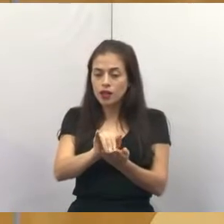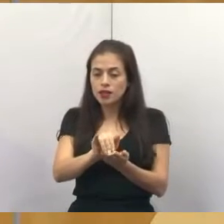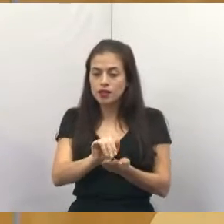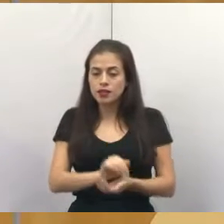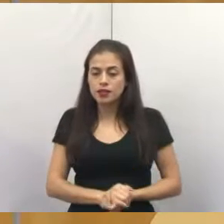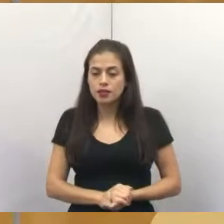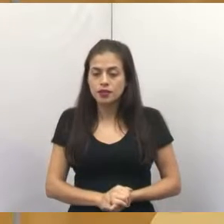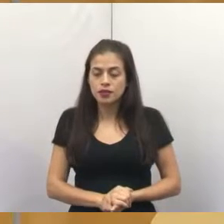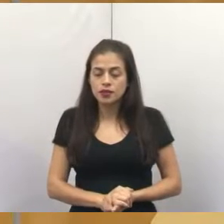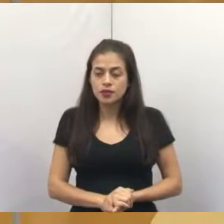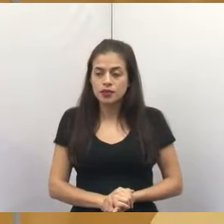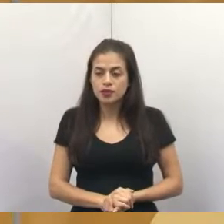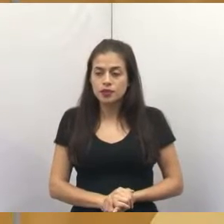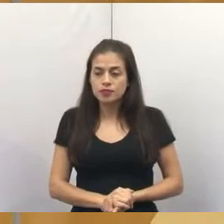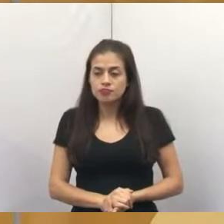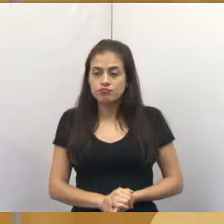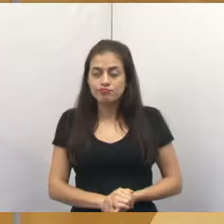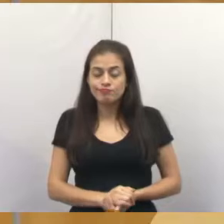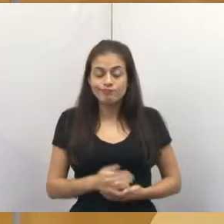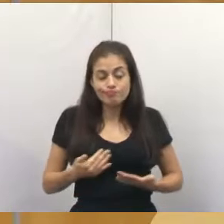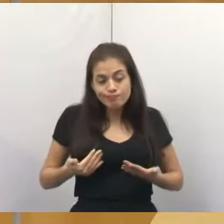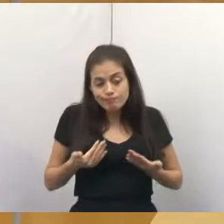eu quero aqui